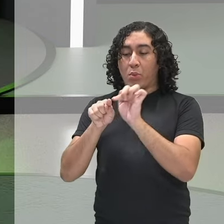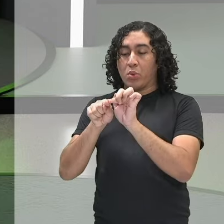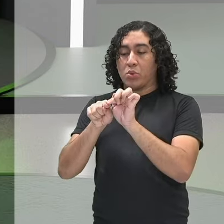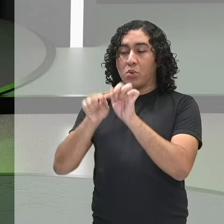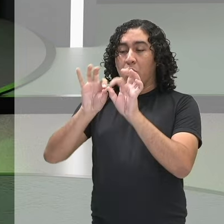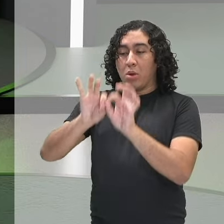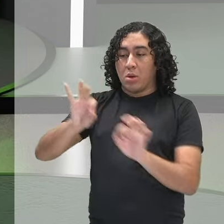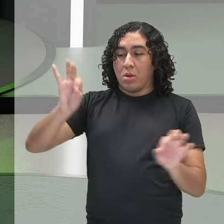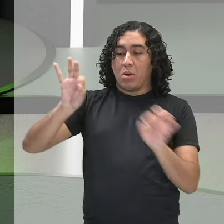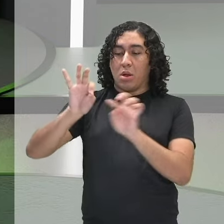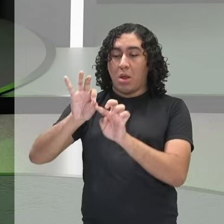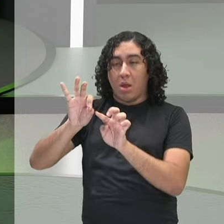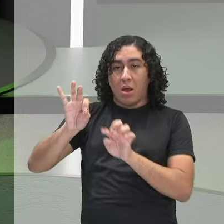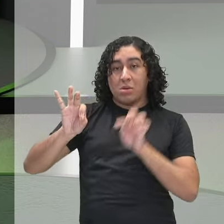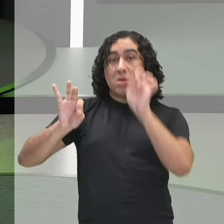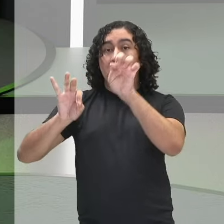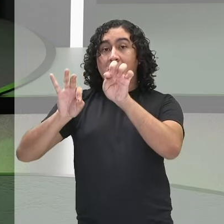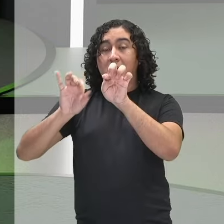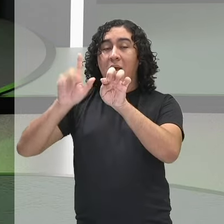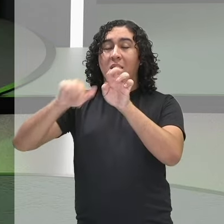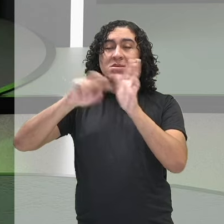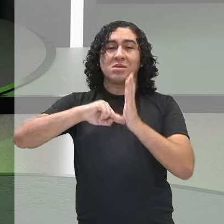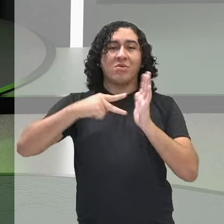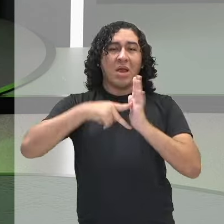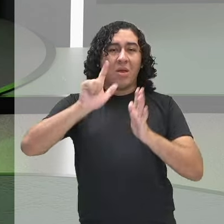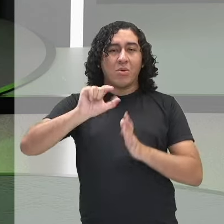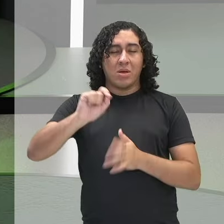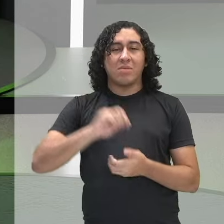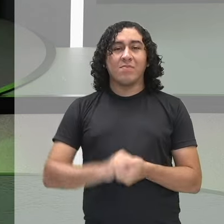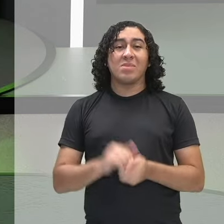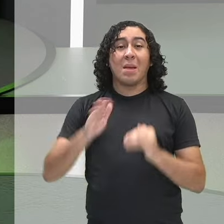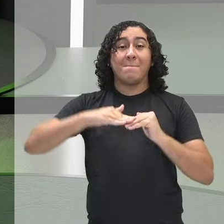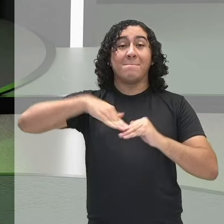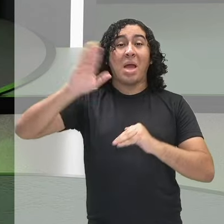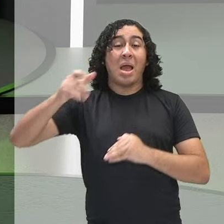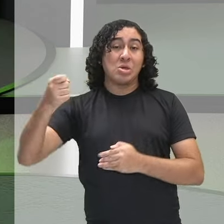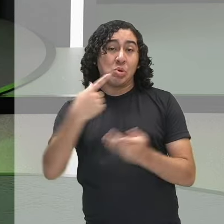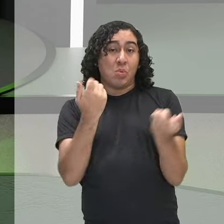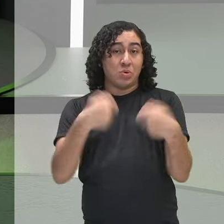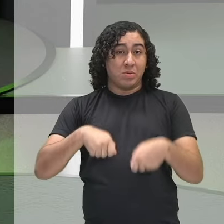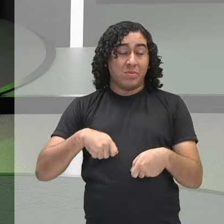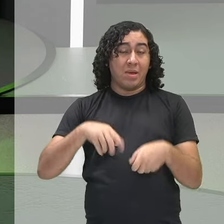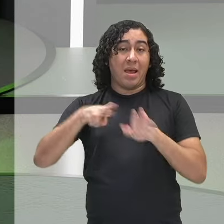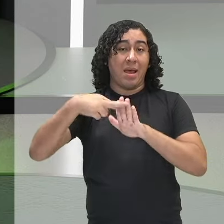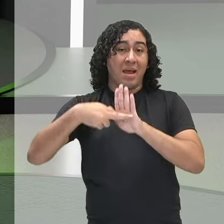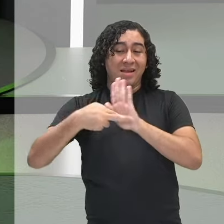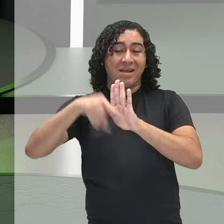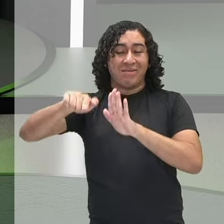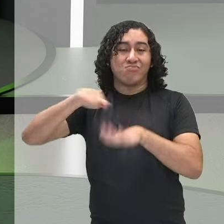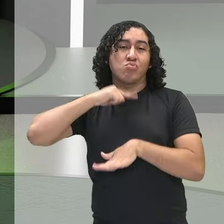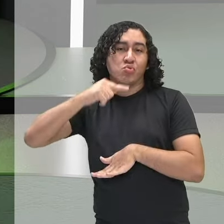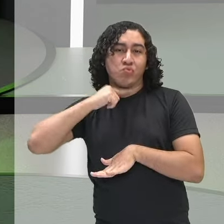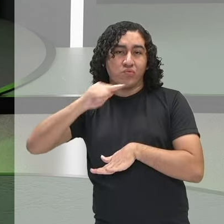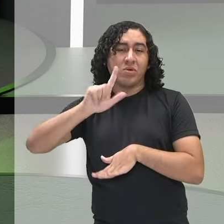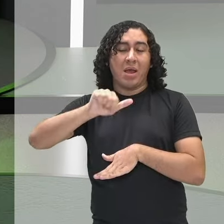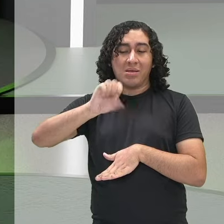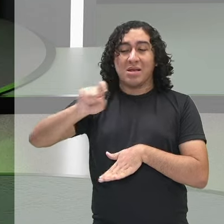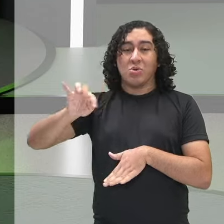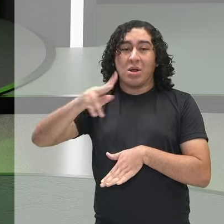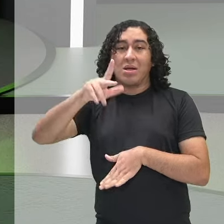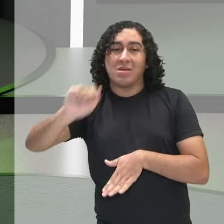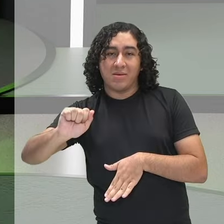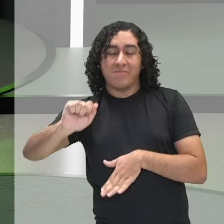você vai ter o quê? Que essa solução foi colocada mais do que era para ter colocado, e ela é uma solução